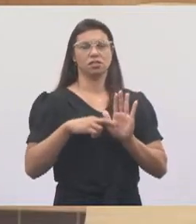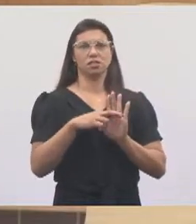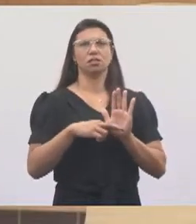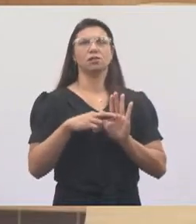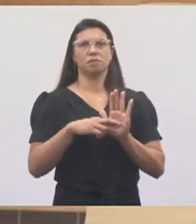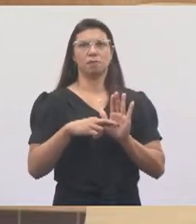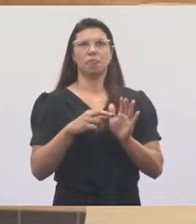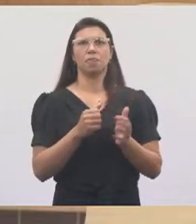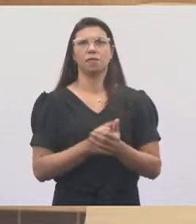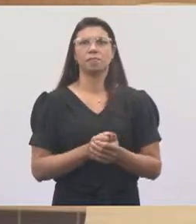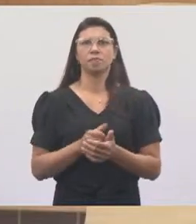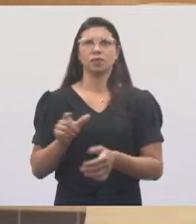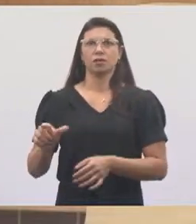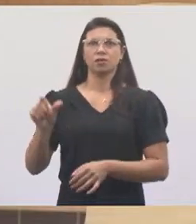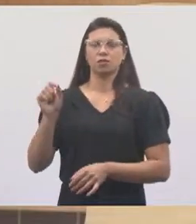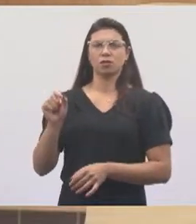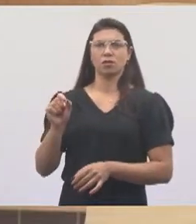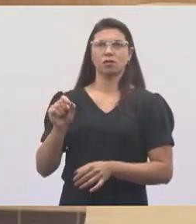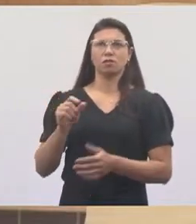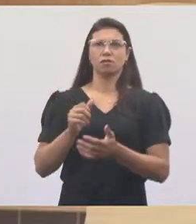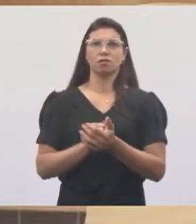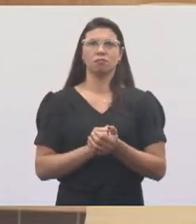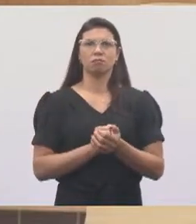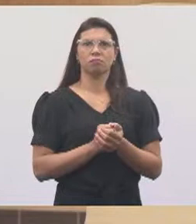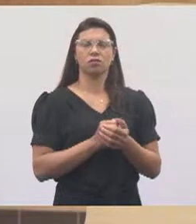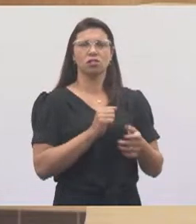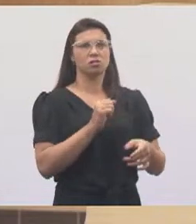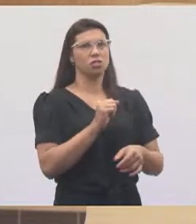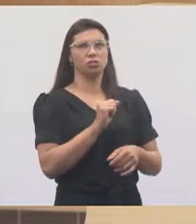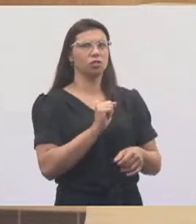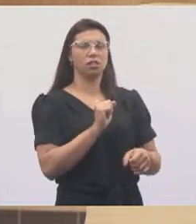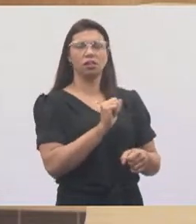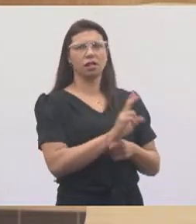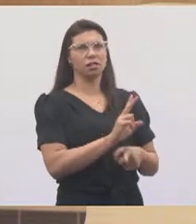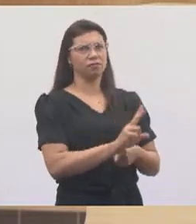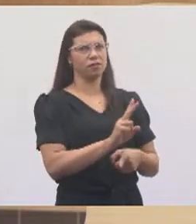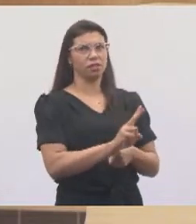para suceder a assistência do 1º Distrito Policial,